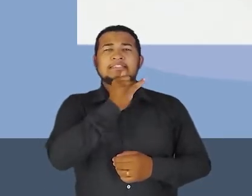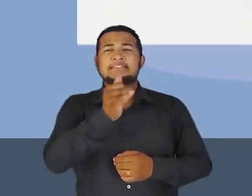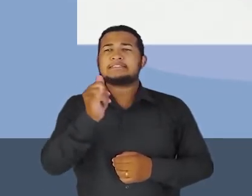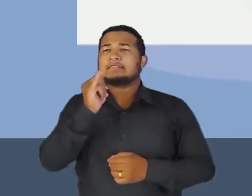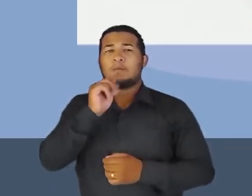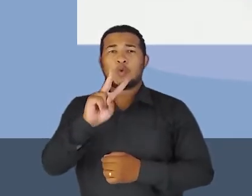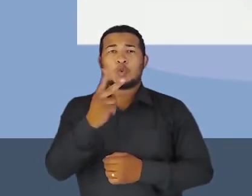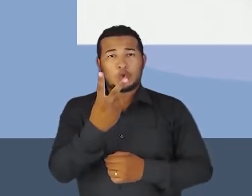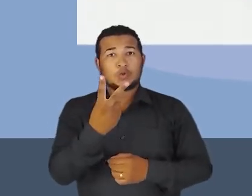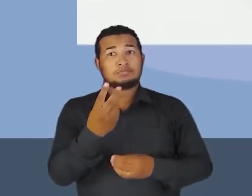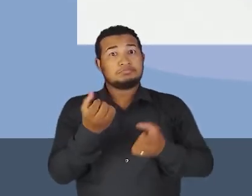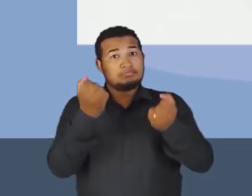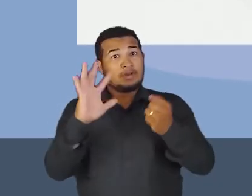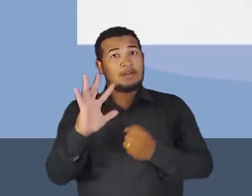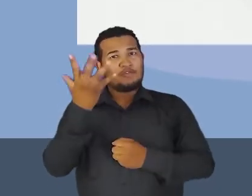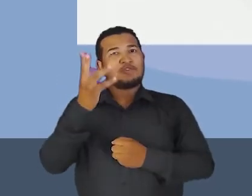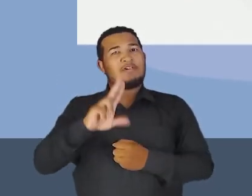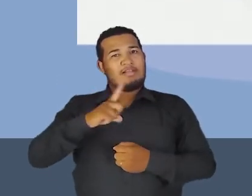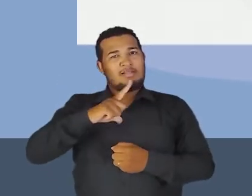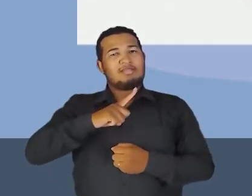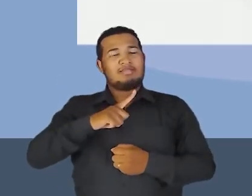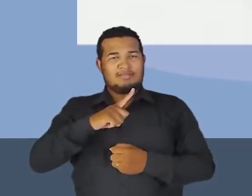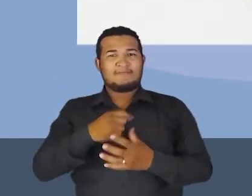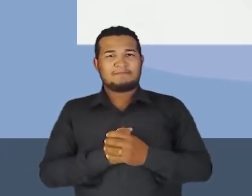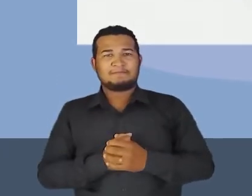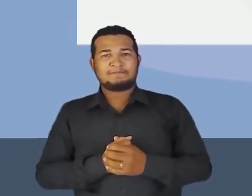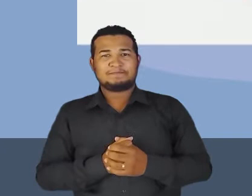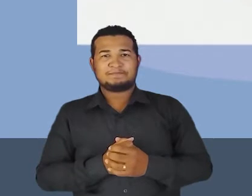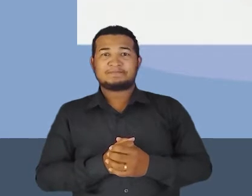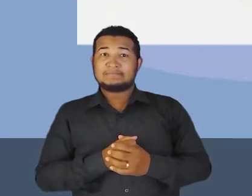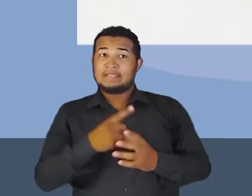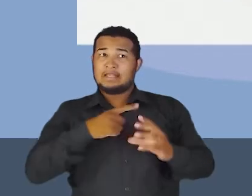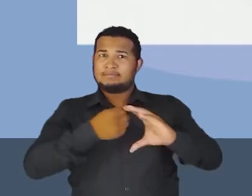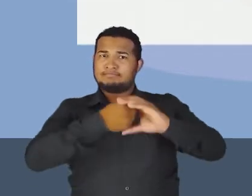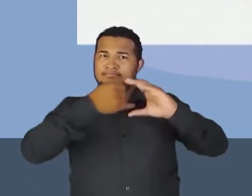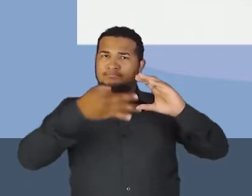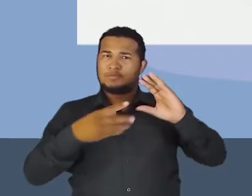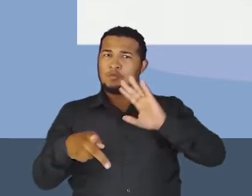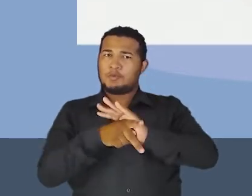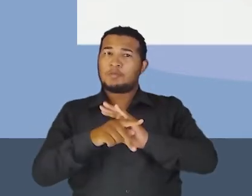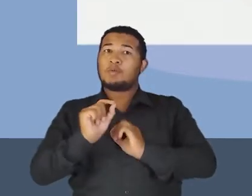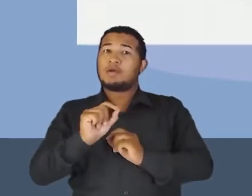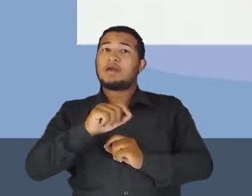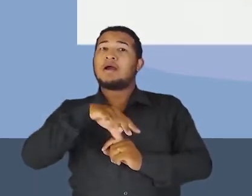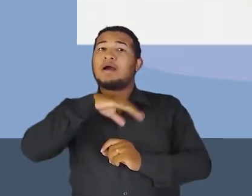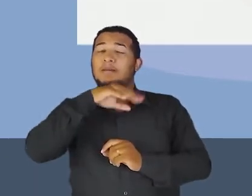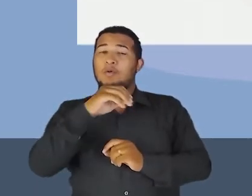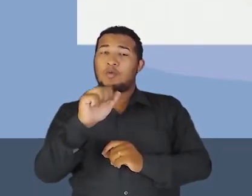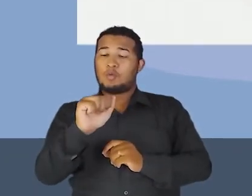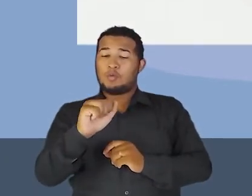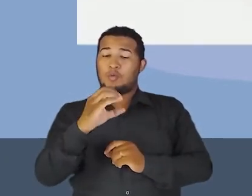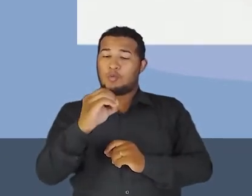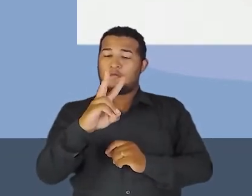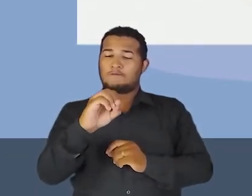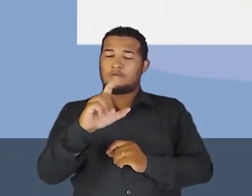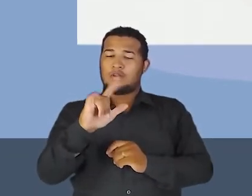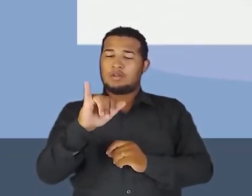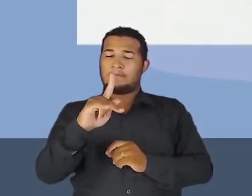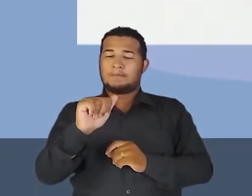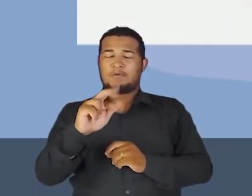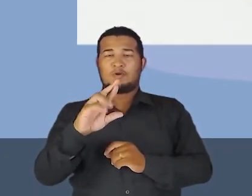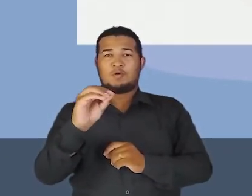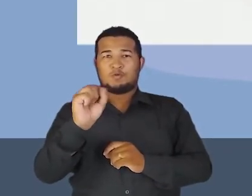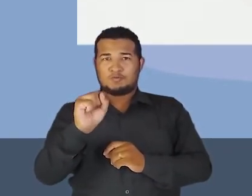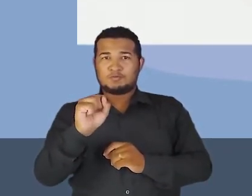de espécies que realizam essa chamada de fecundação externa e caracterizados como animais ovolíparos. No caso, nós temos na primeira